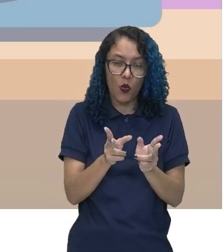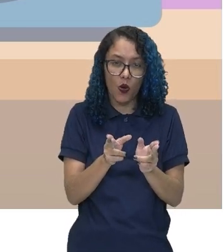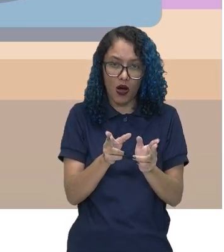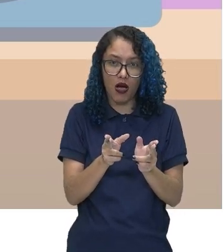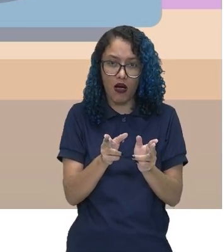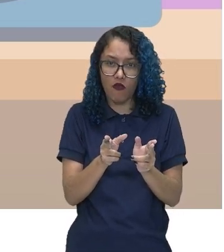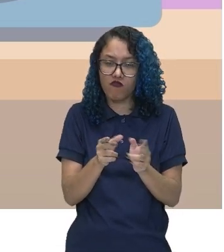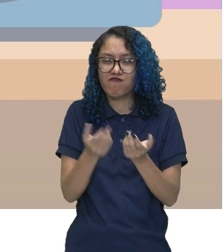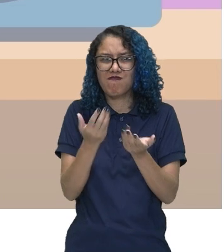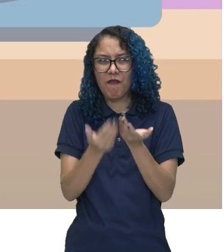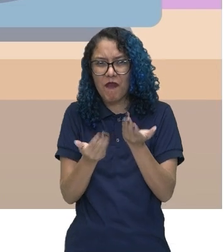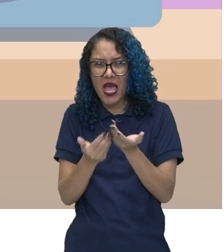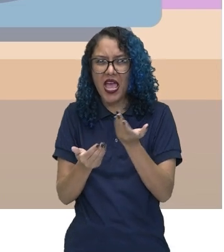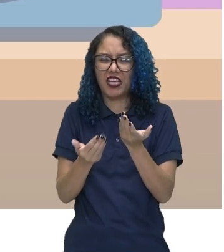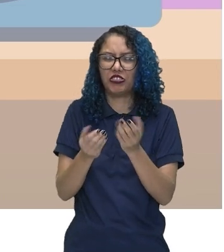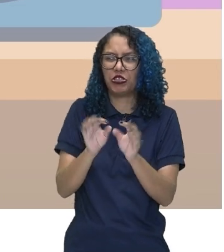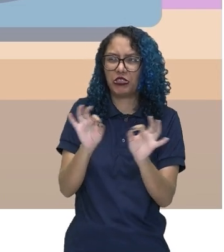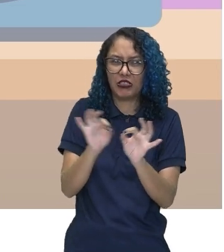se transforma.